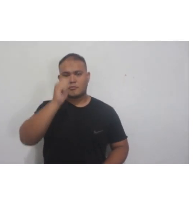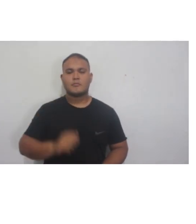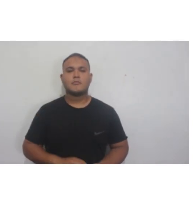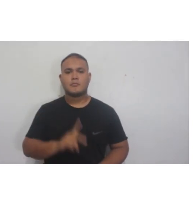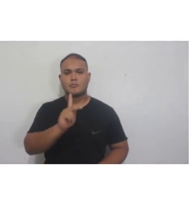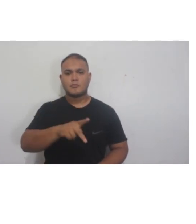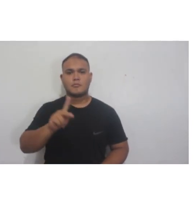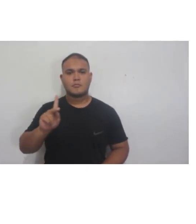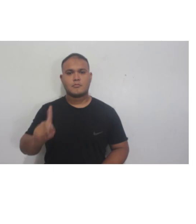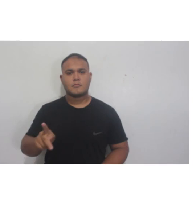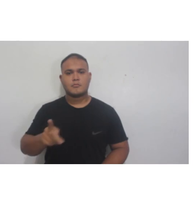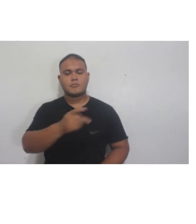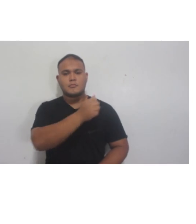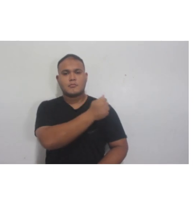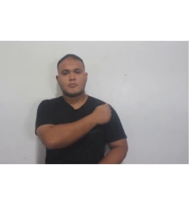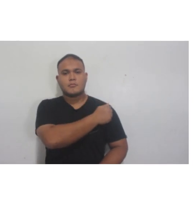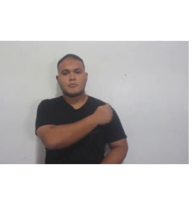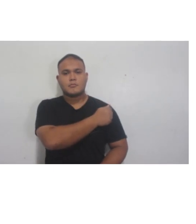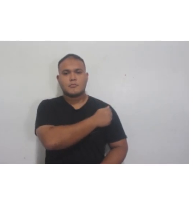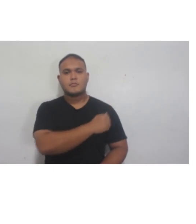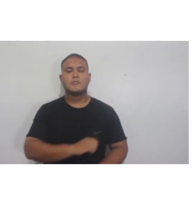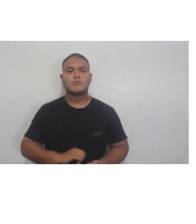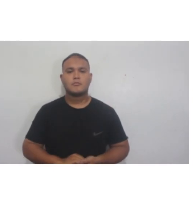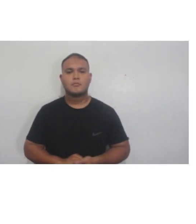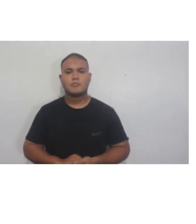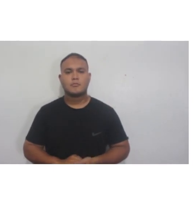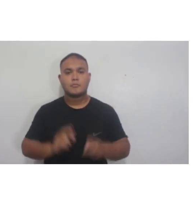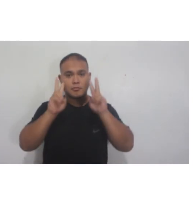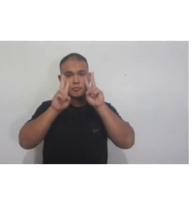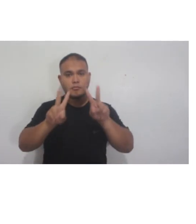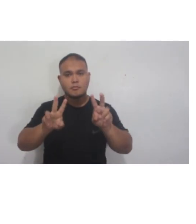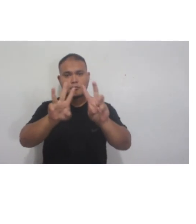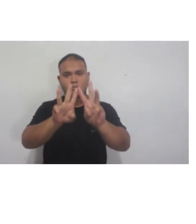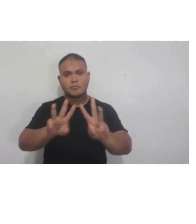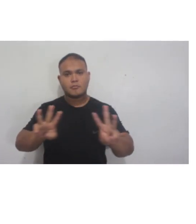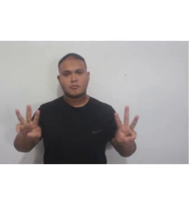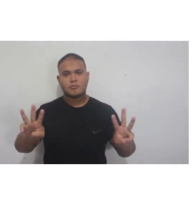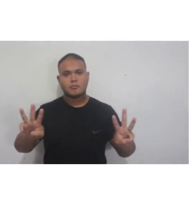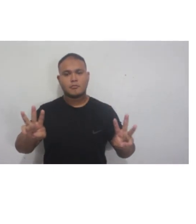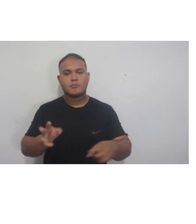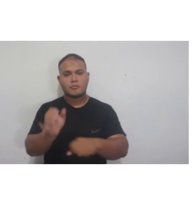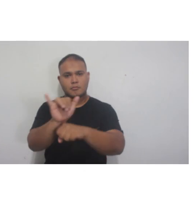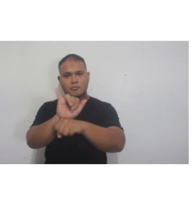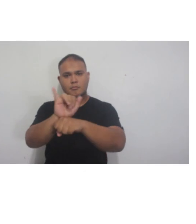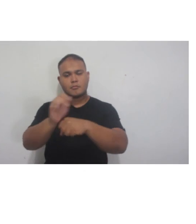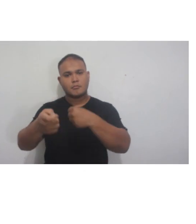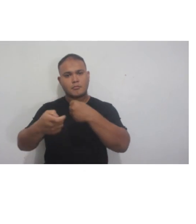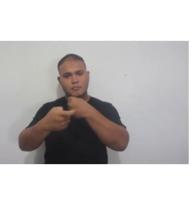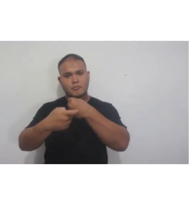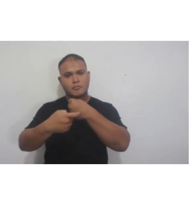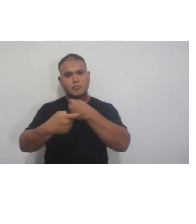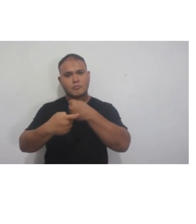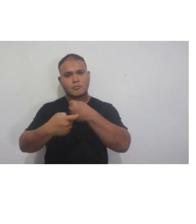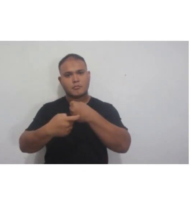Grisorti, a nossa subcoordenadora Adriana Souza. Visitem a nossa página no Latim e Tati, sigam o canal, ativem o